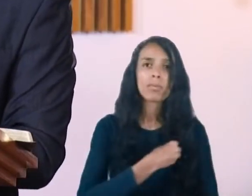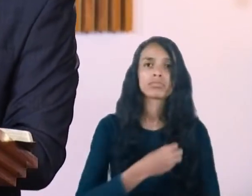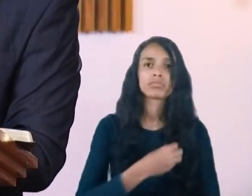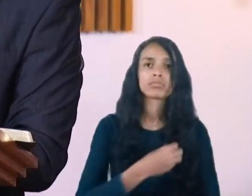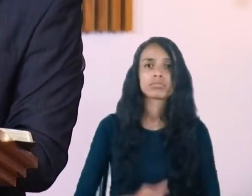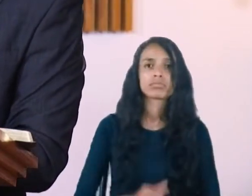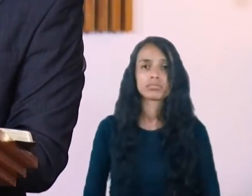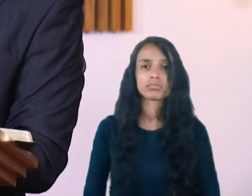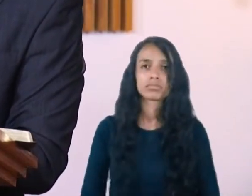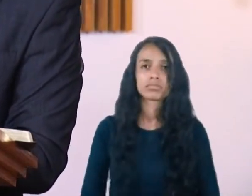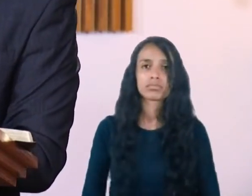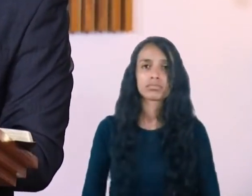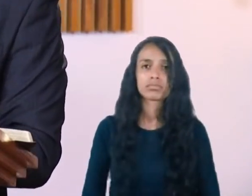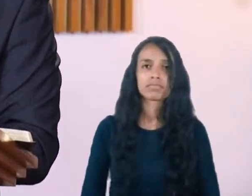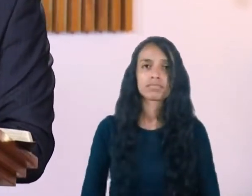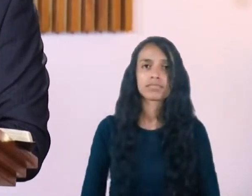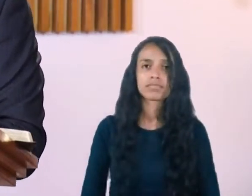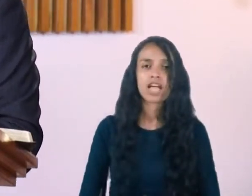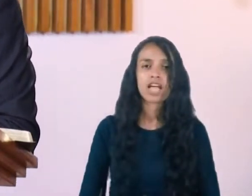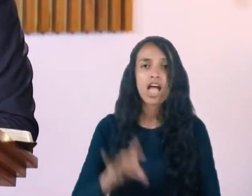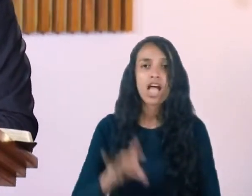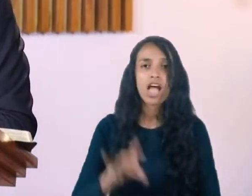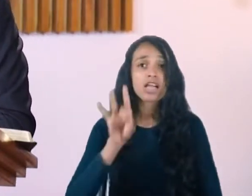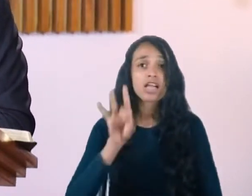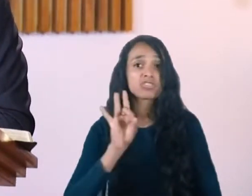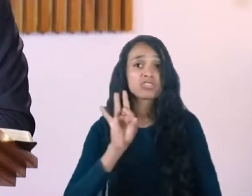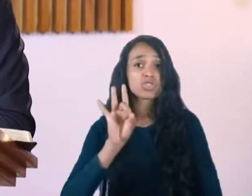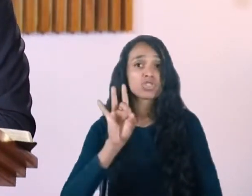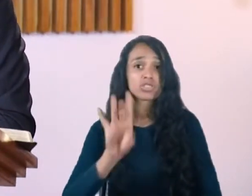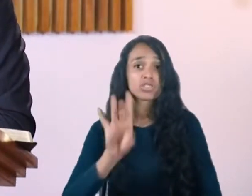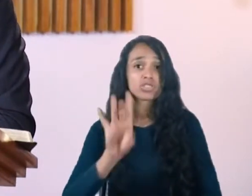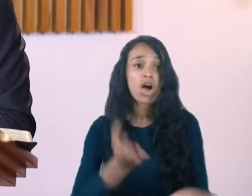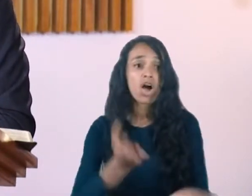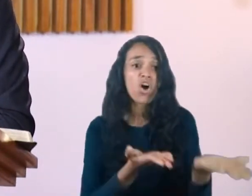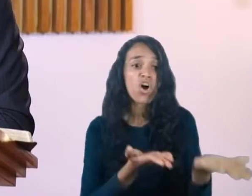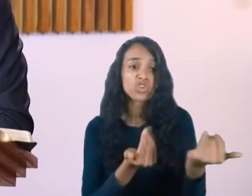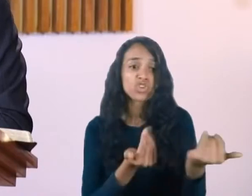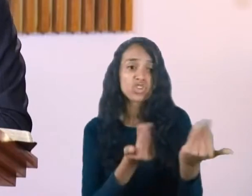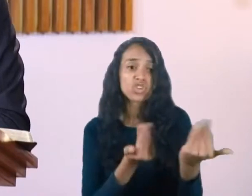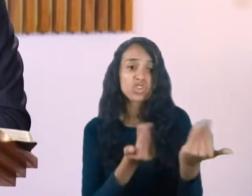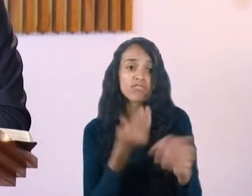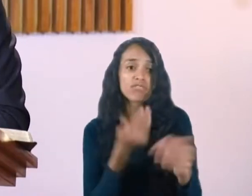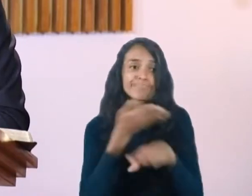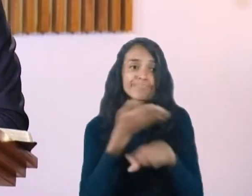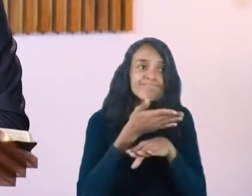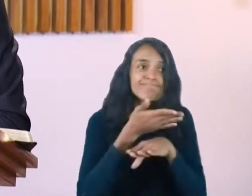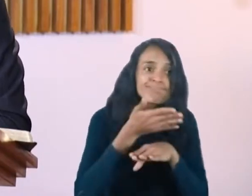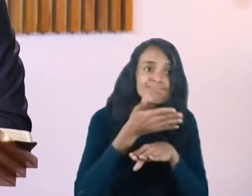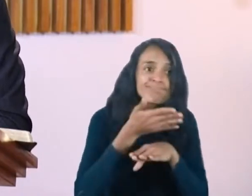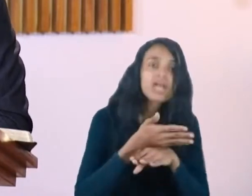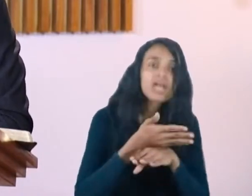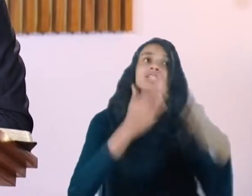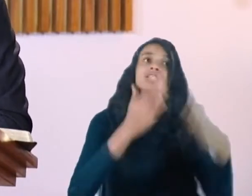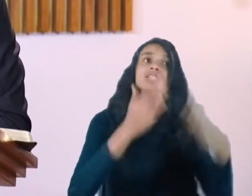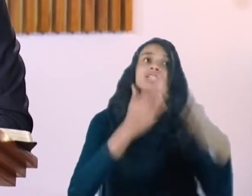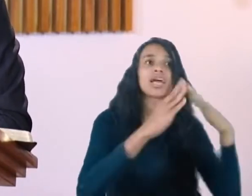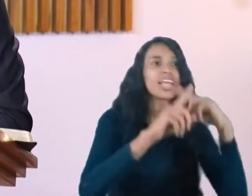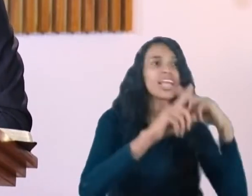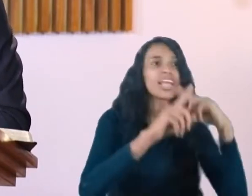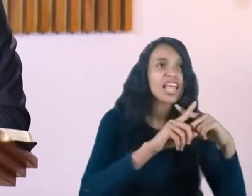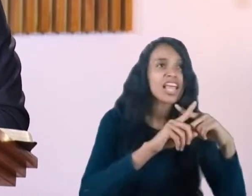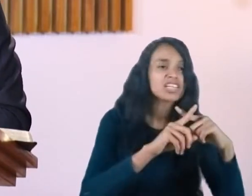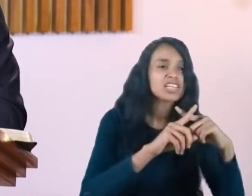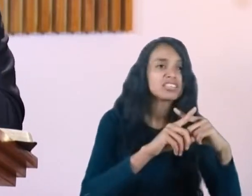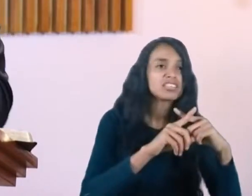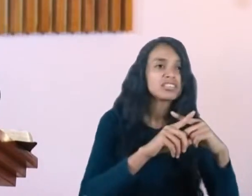suficiente apenas ter jovens na igreja. Não é suficiente apenas ter na